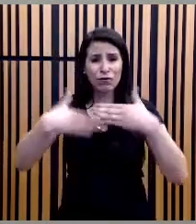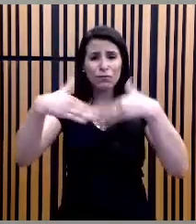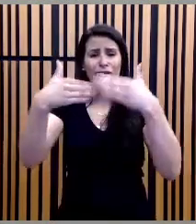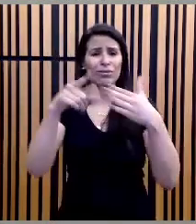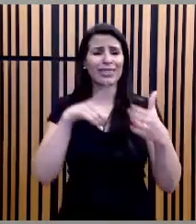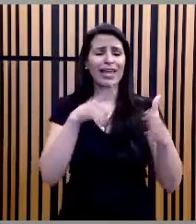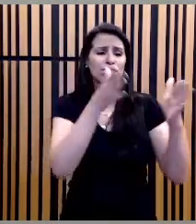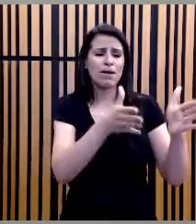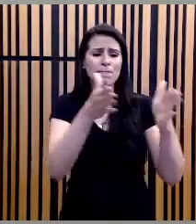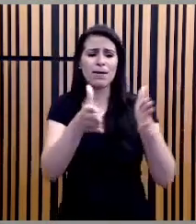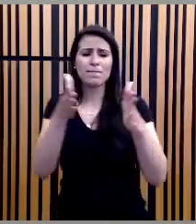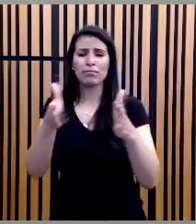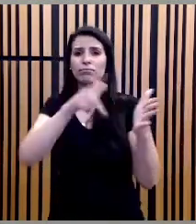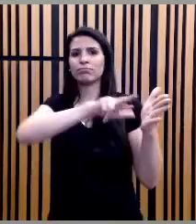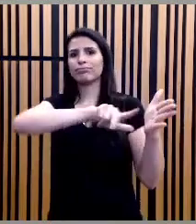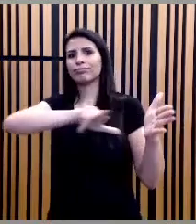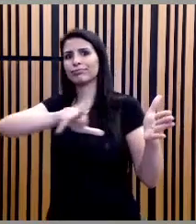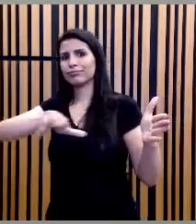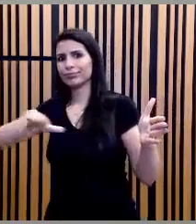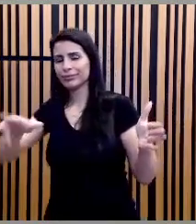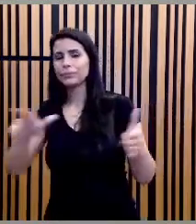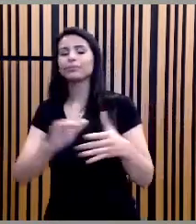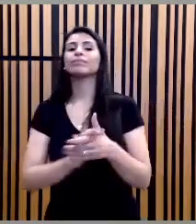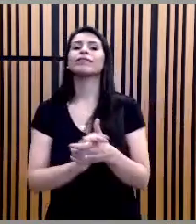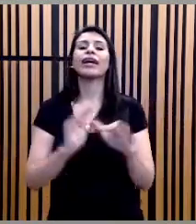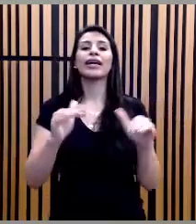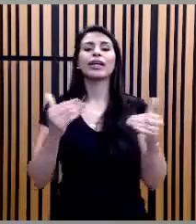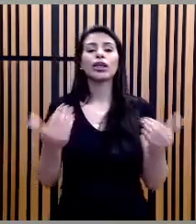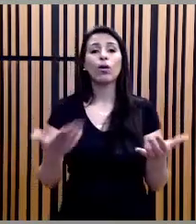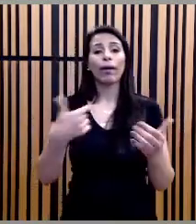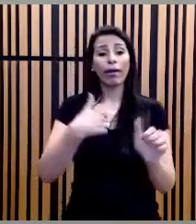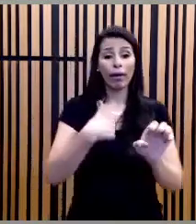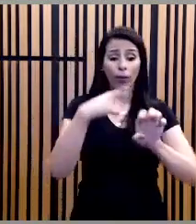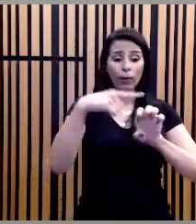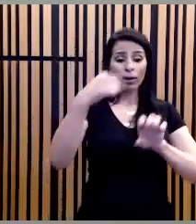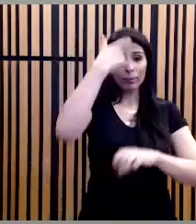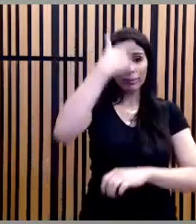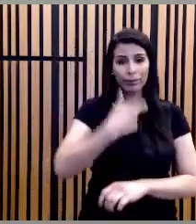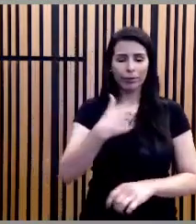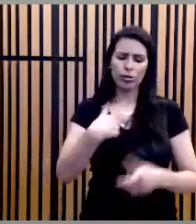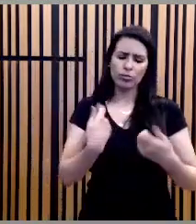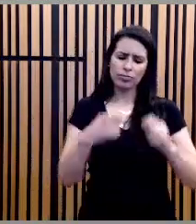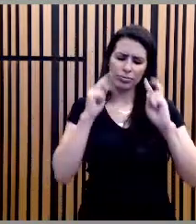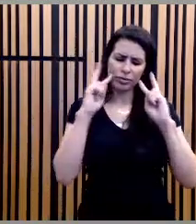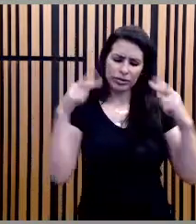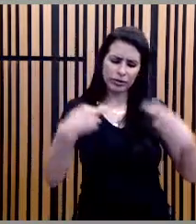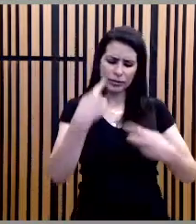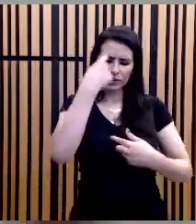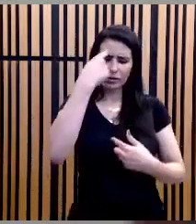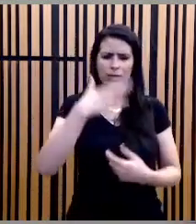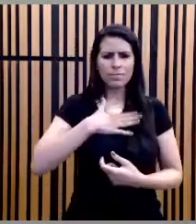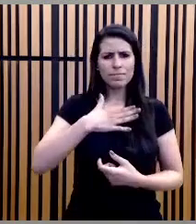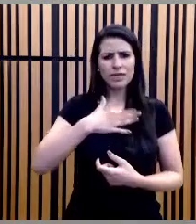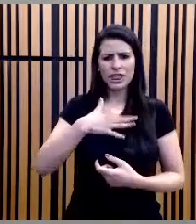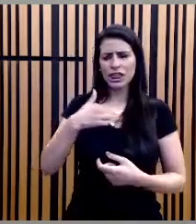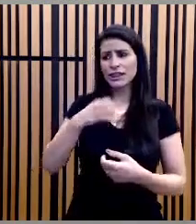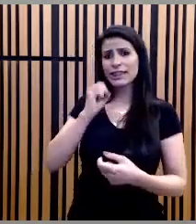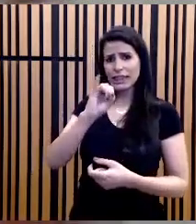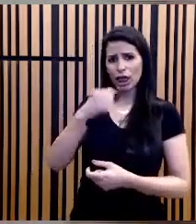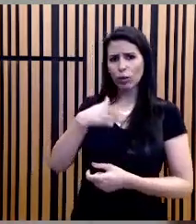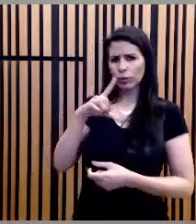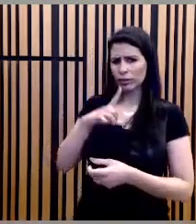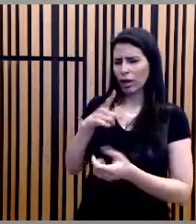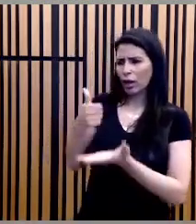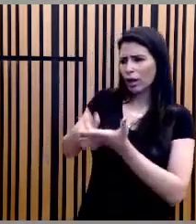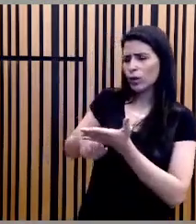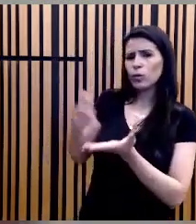etapas. Desde o eu, empreendedor, pensar em mim, pensar, digamos, daqui a pouco eu tenho um sócio, como é que a gente